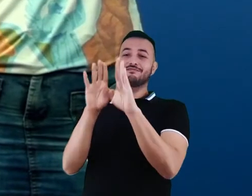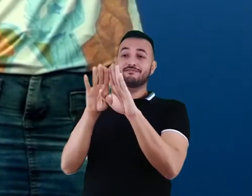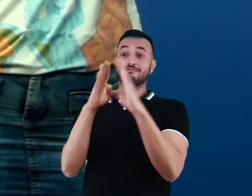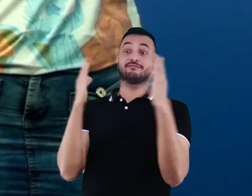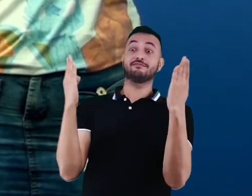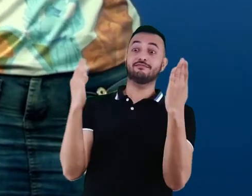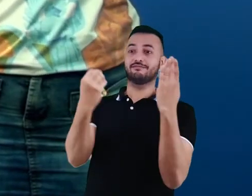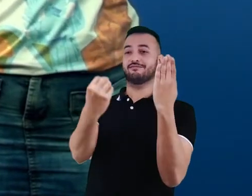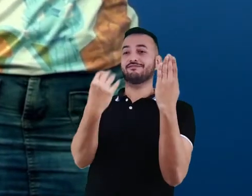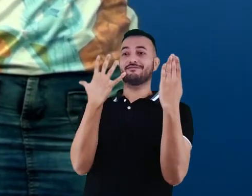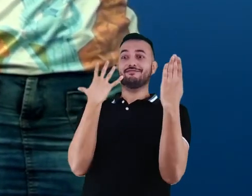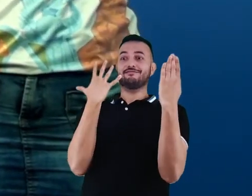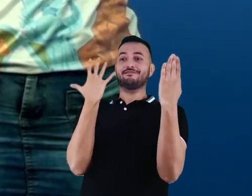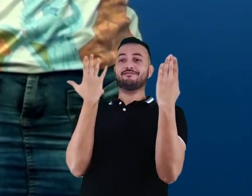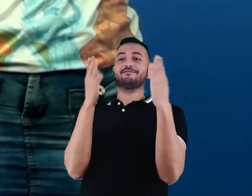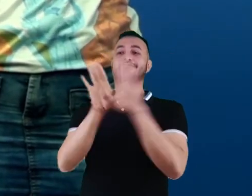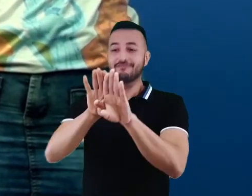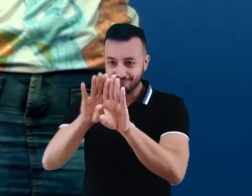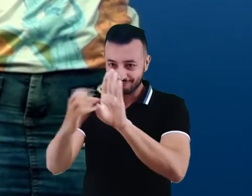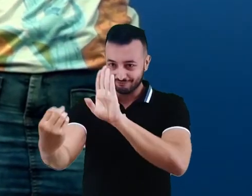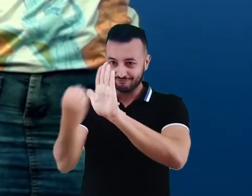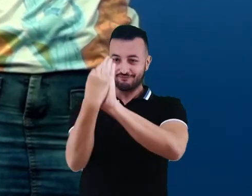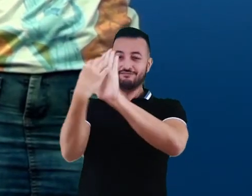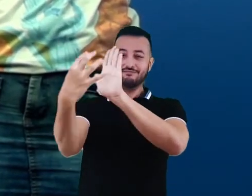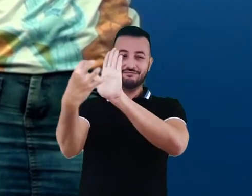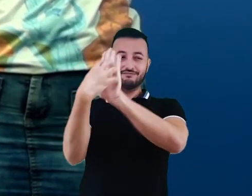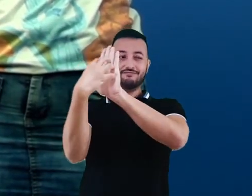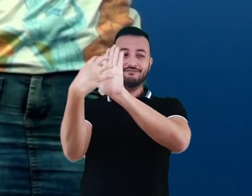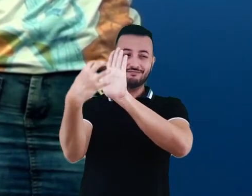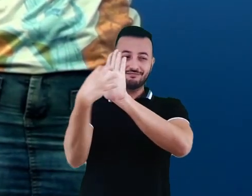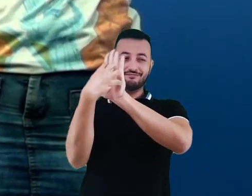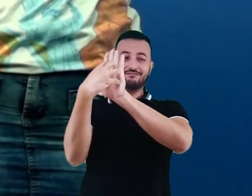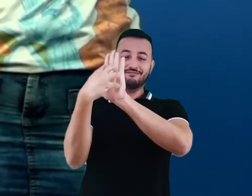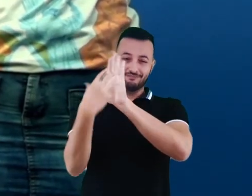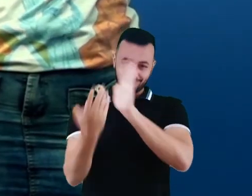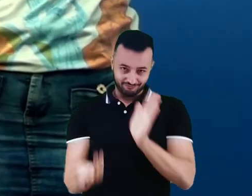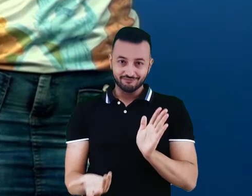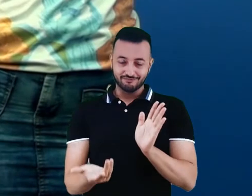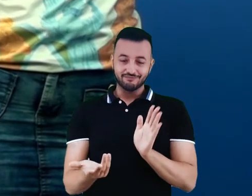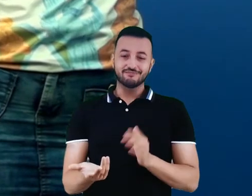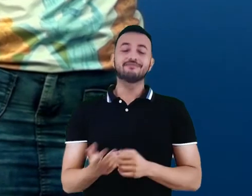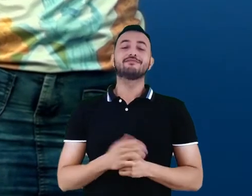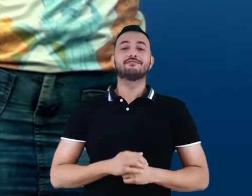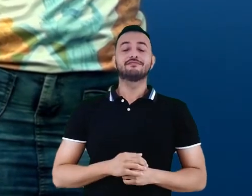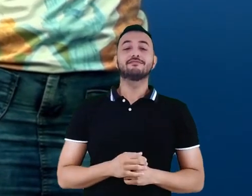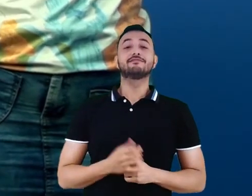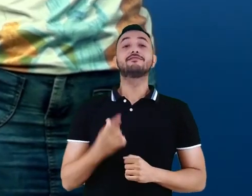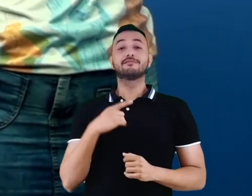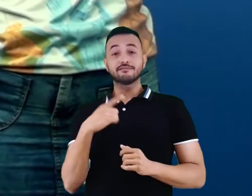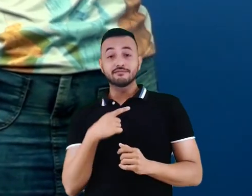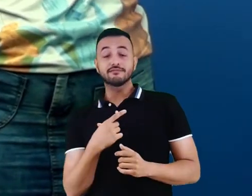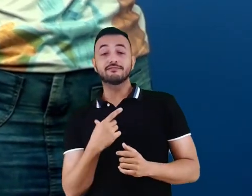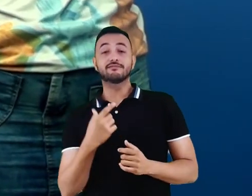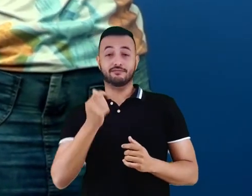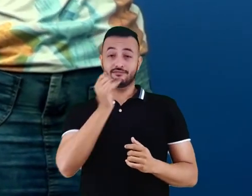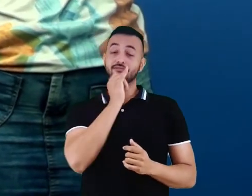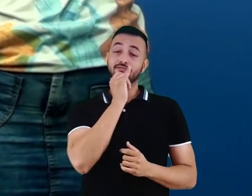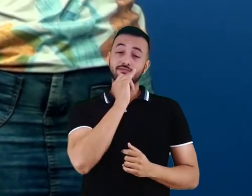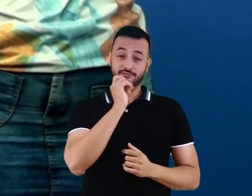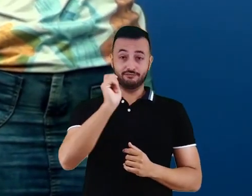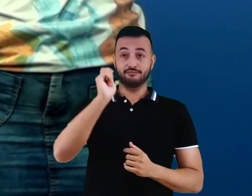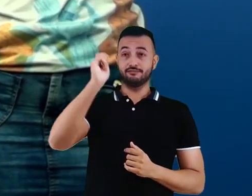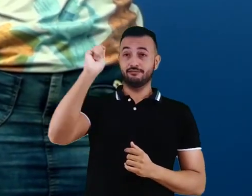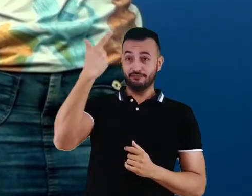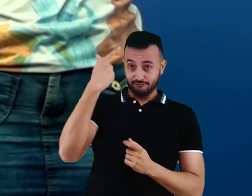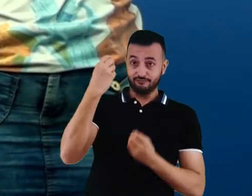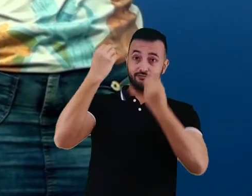sol ela bate na gente, né, nesse lado, por exemplo, tá? uma outra parte da gente foi